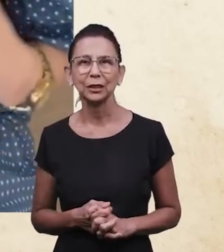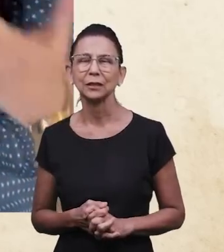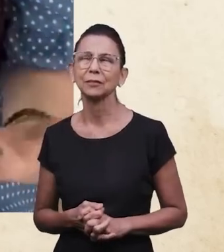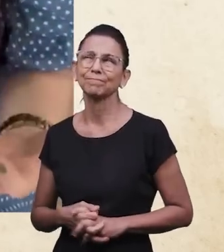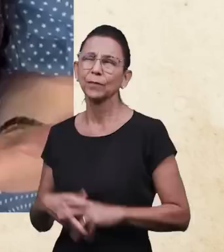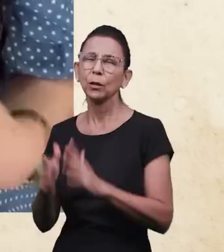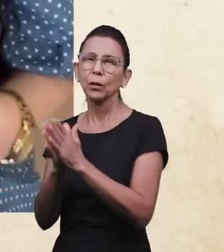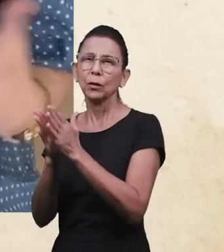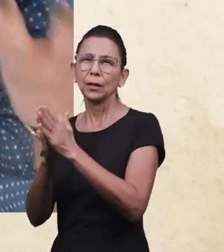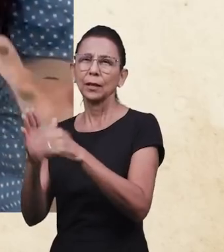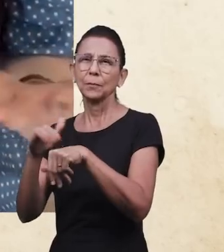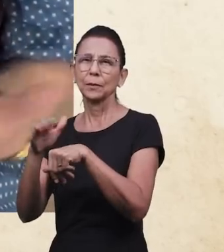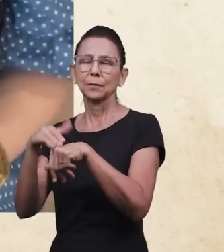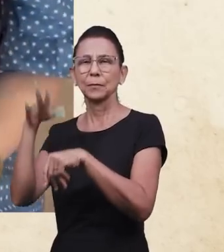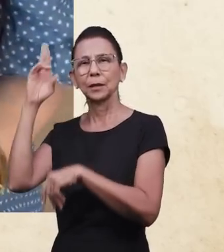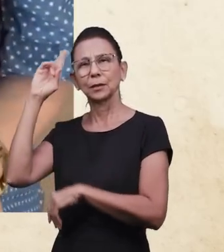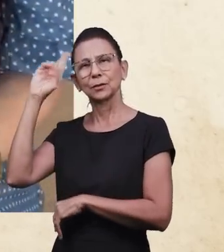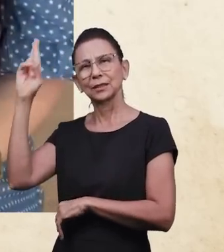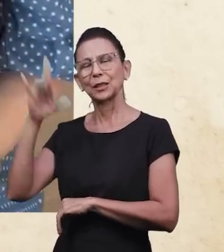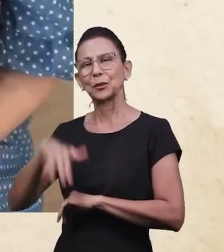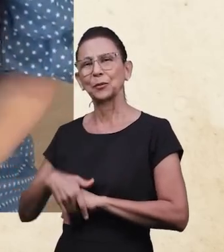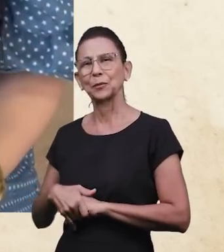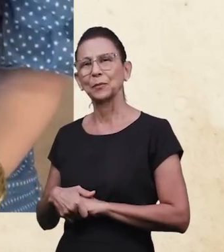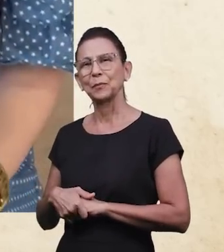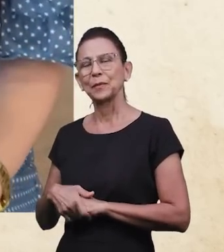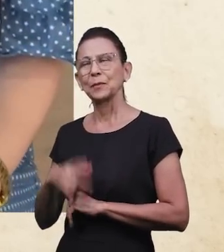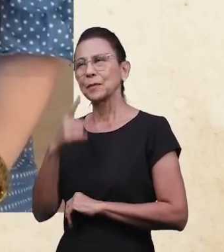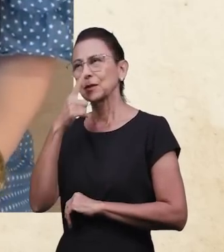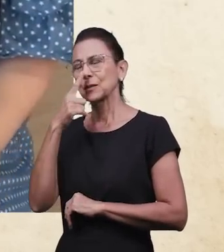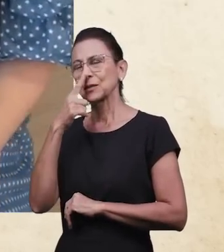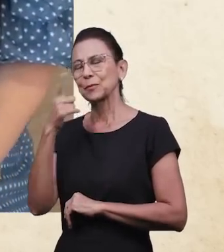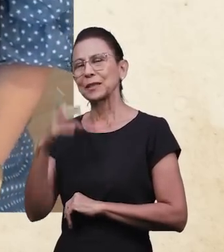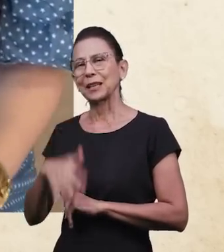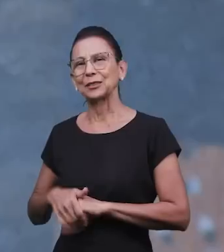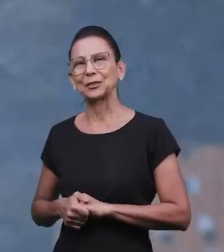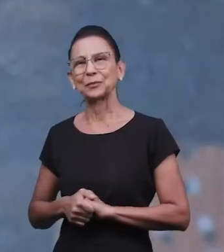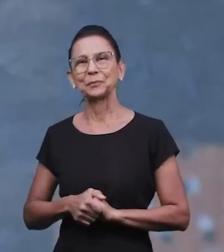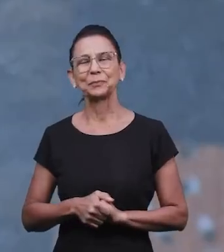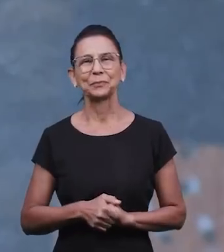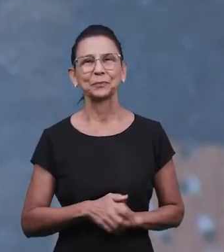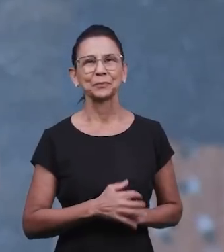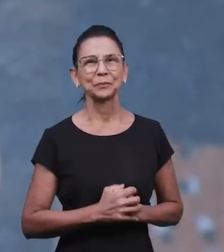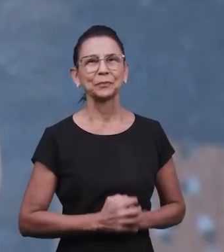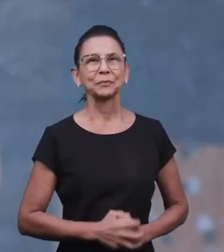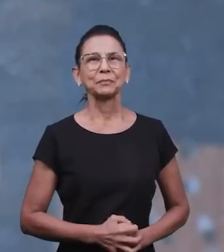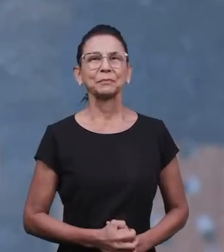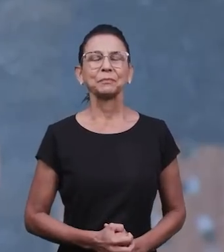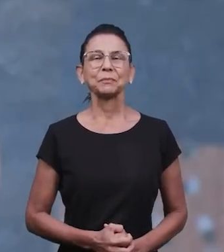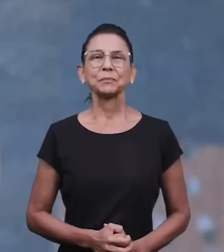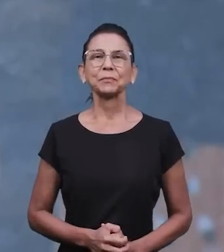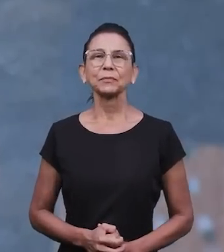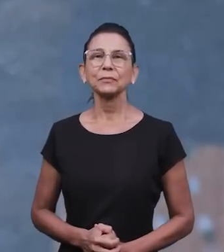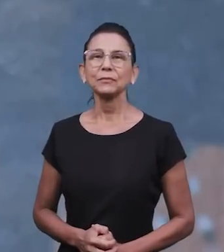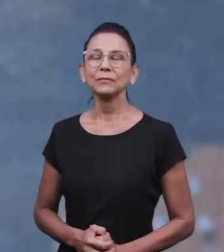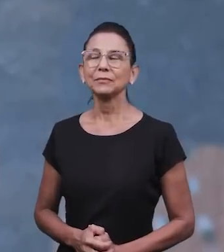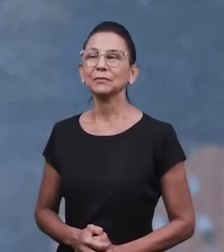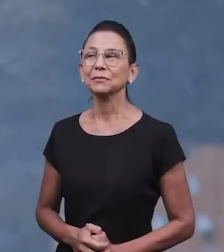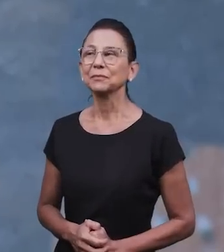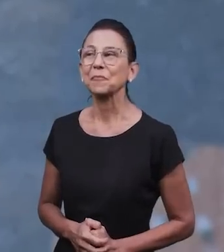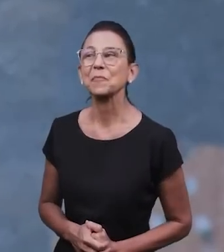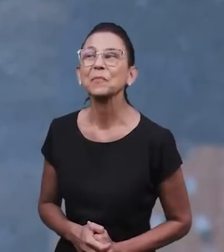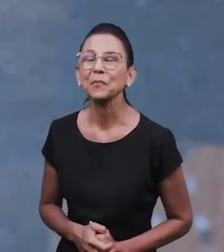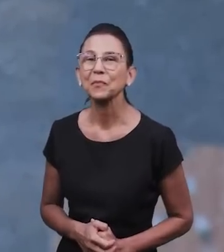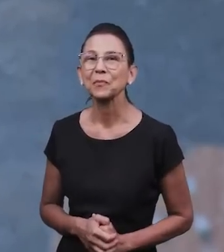Senhor, estar à disposição para ouvir a voz dele. Amém? A paz do Senhor Jesus, irmãos. Paz do Senhor, Samira, você sabe qual foi a parte que eu